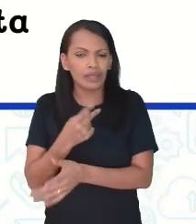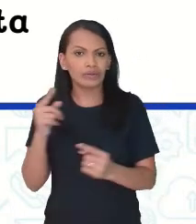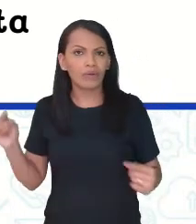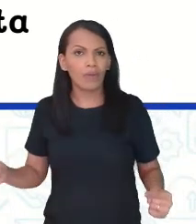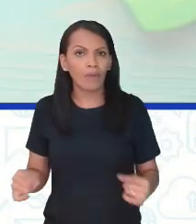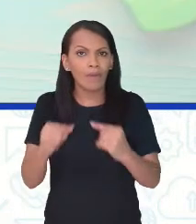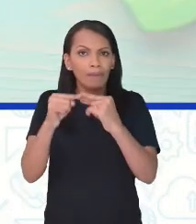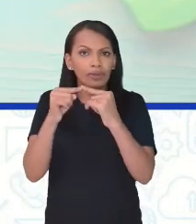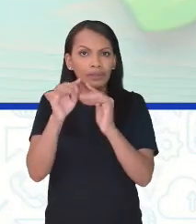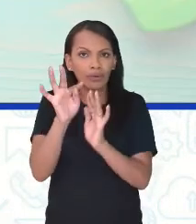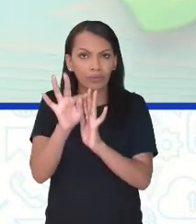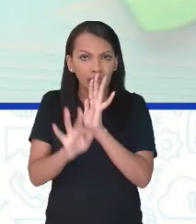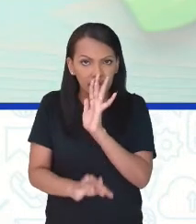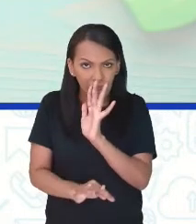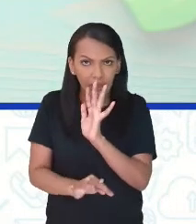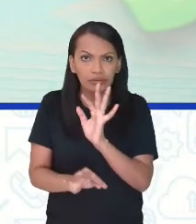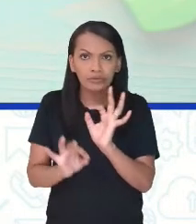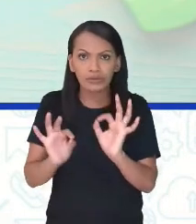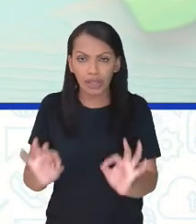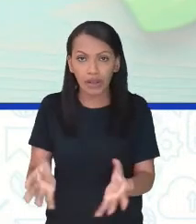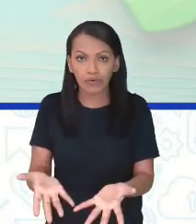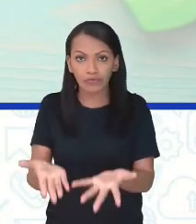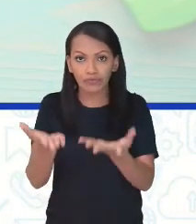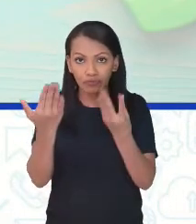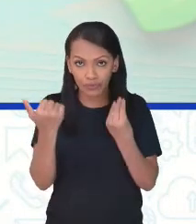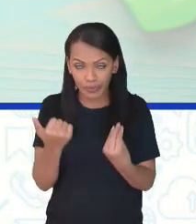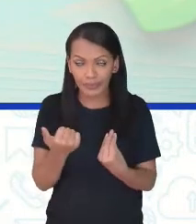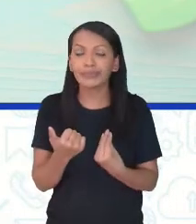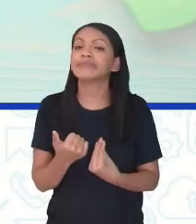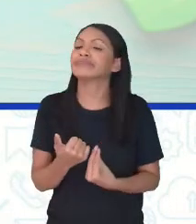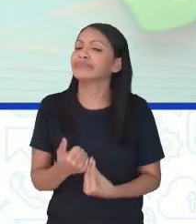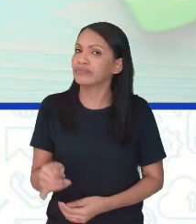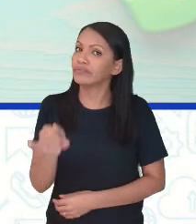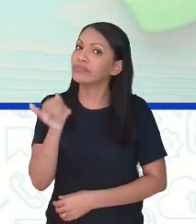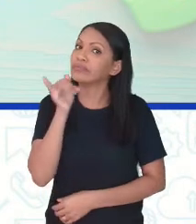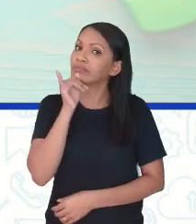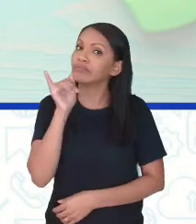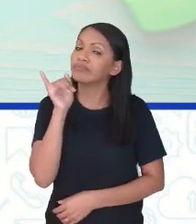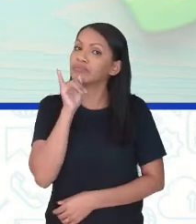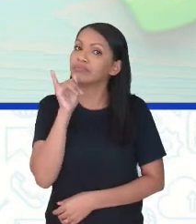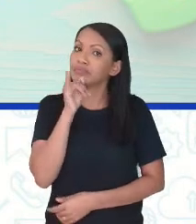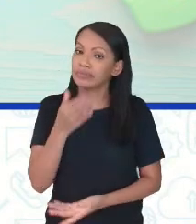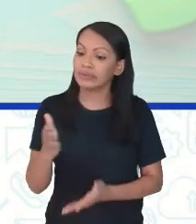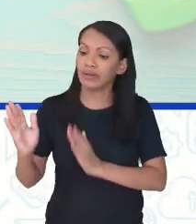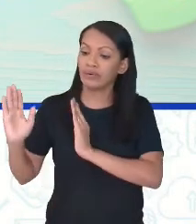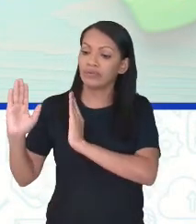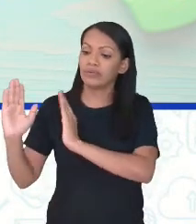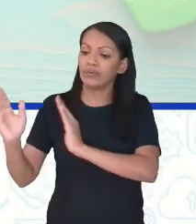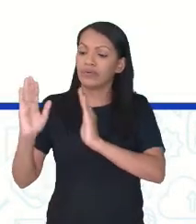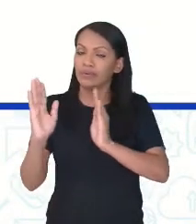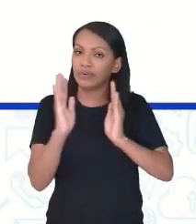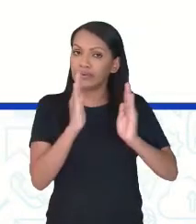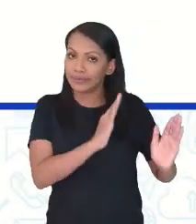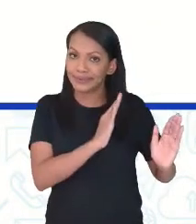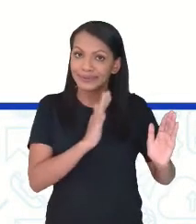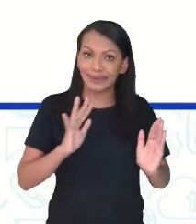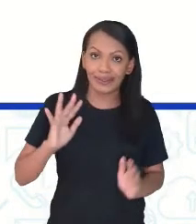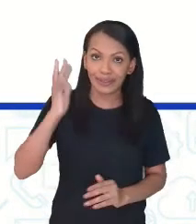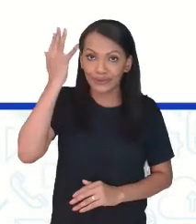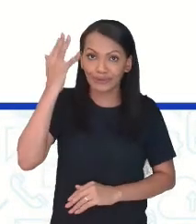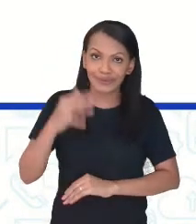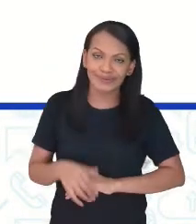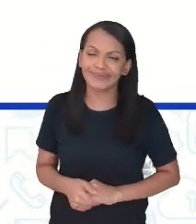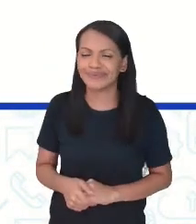que foi dado, beleza? Então, vamos retomar aí ao exemplo e aplicar essa sequência para resolver.